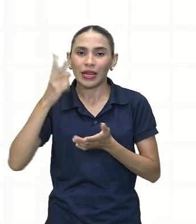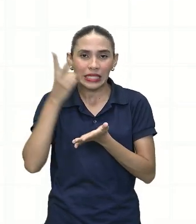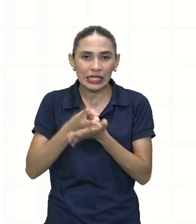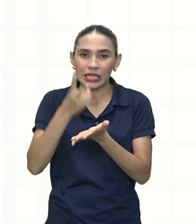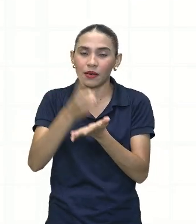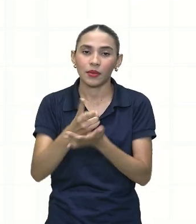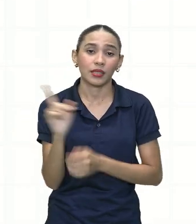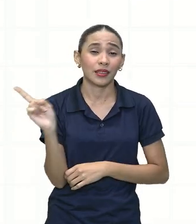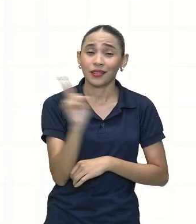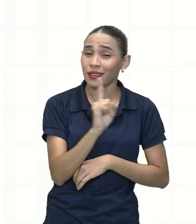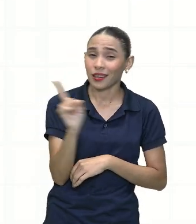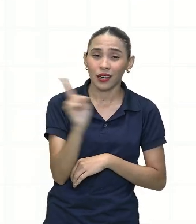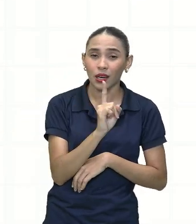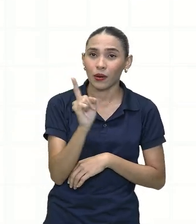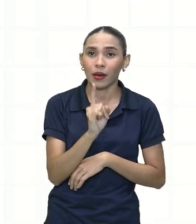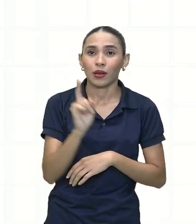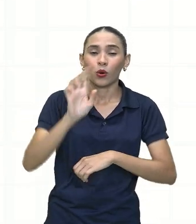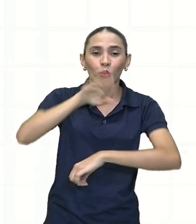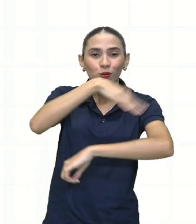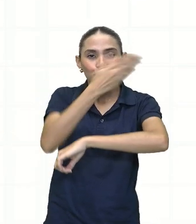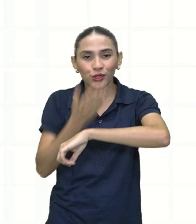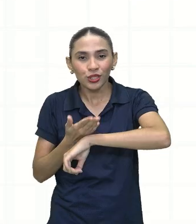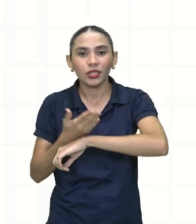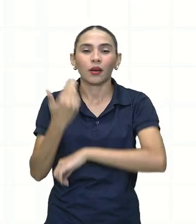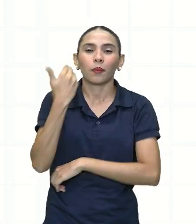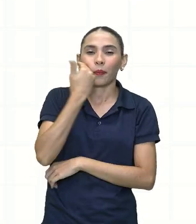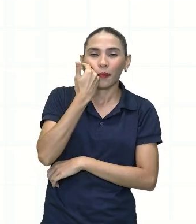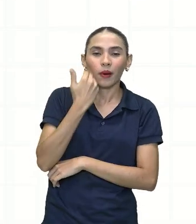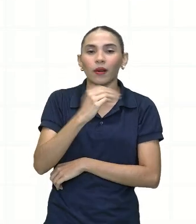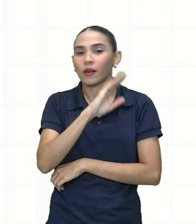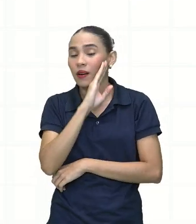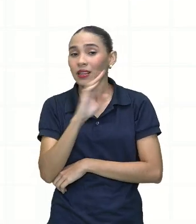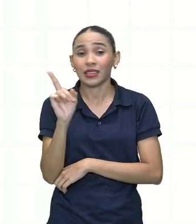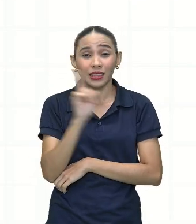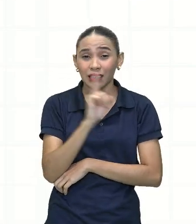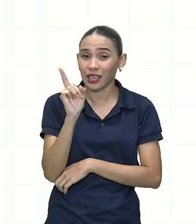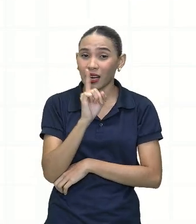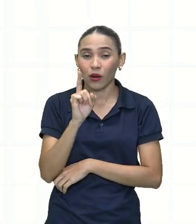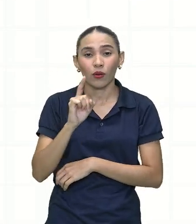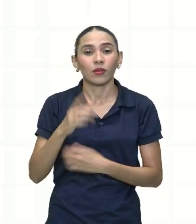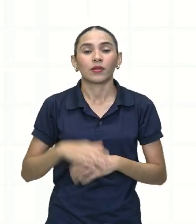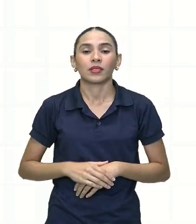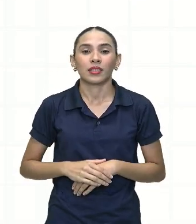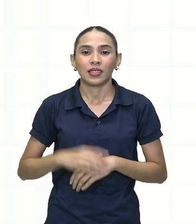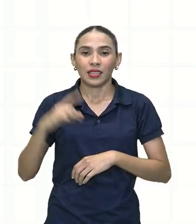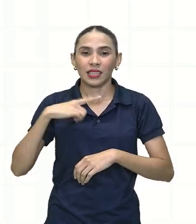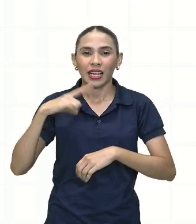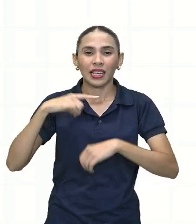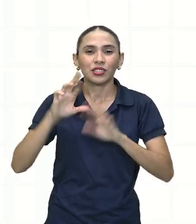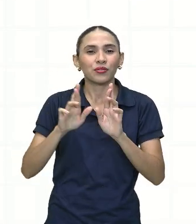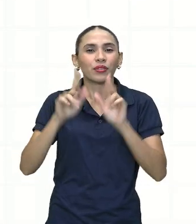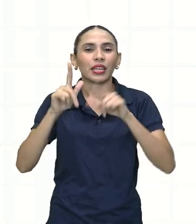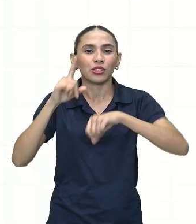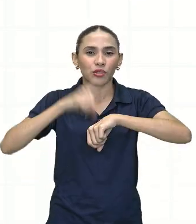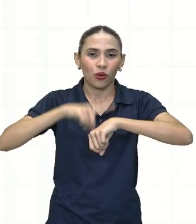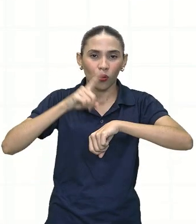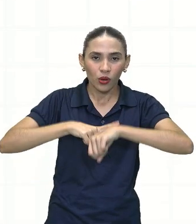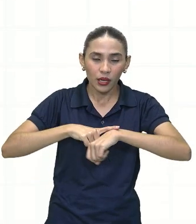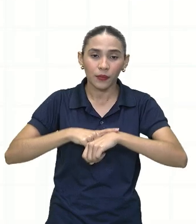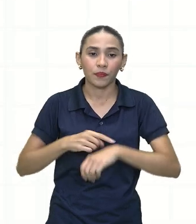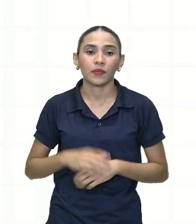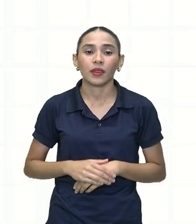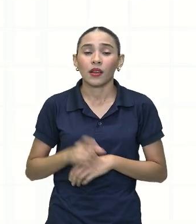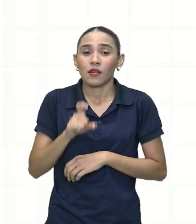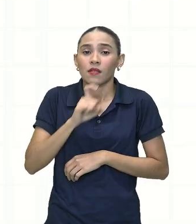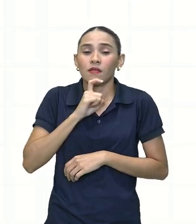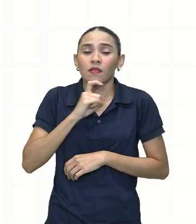não é uma febre que a pessoa passa o dia todo com febre. Não, ela aparece em horas determinadas, né?